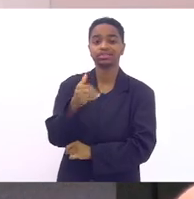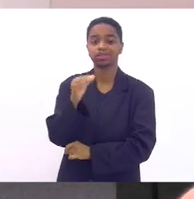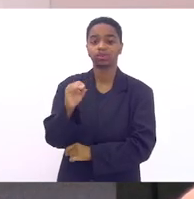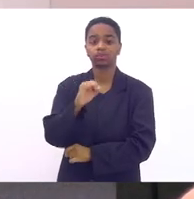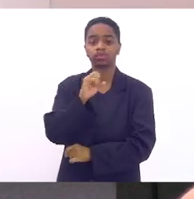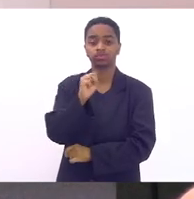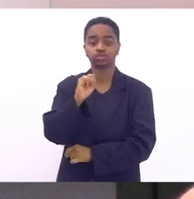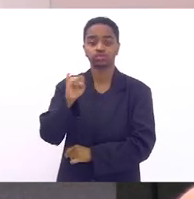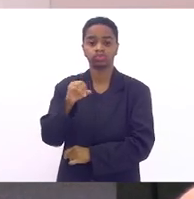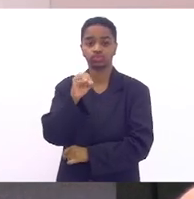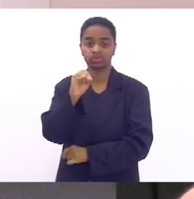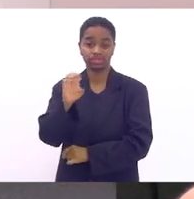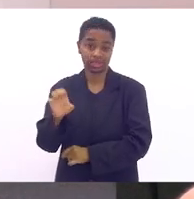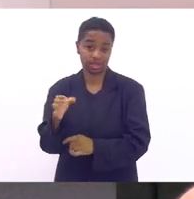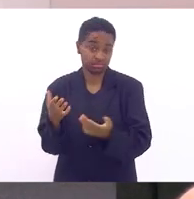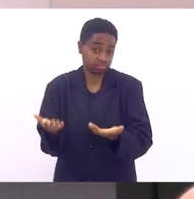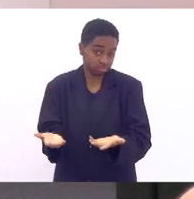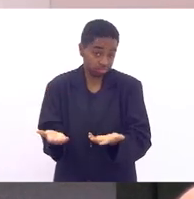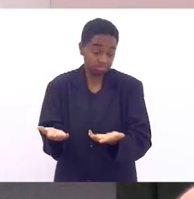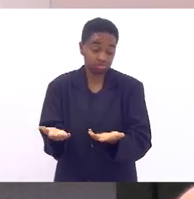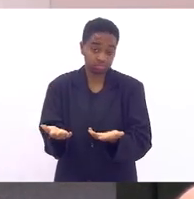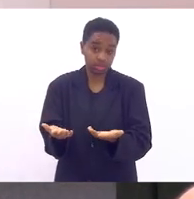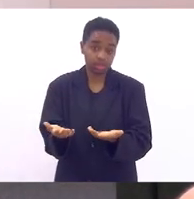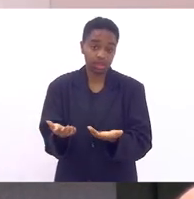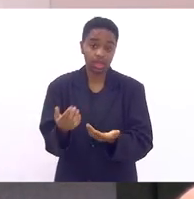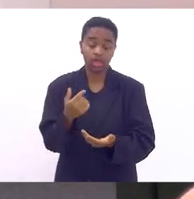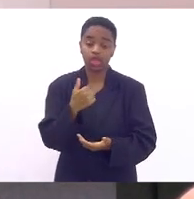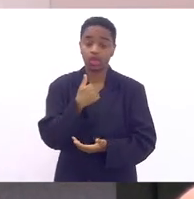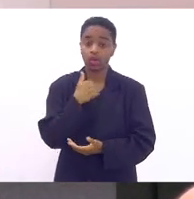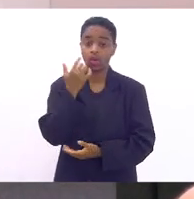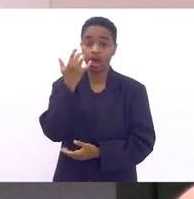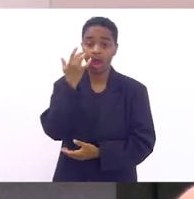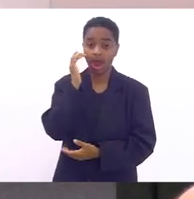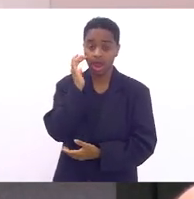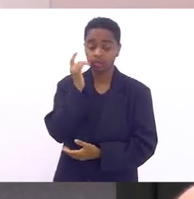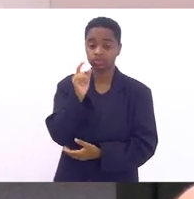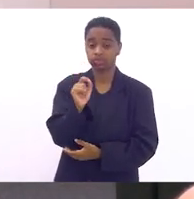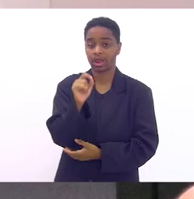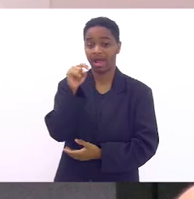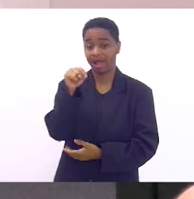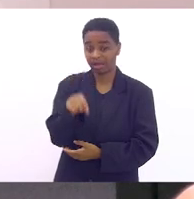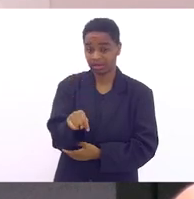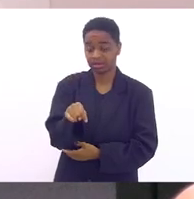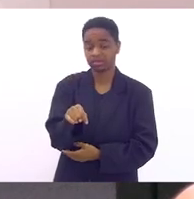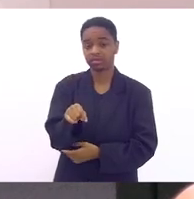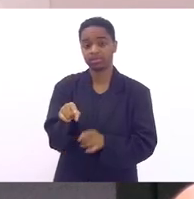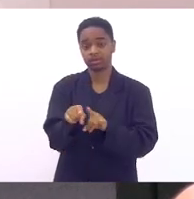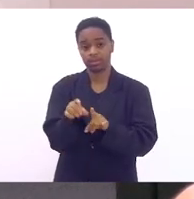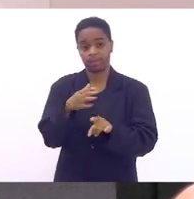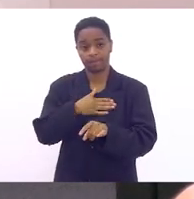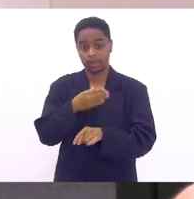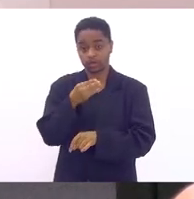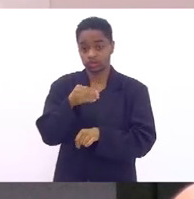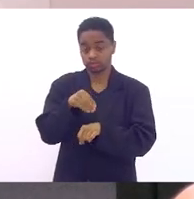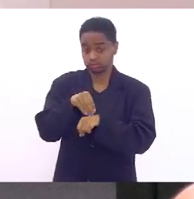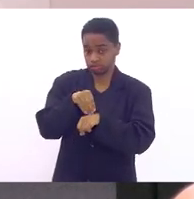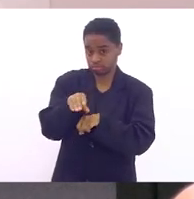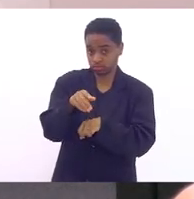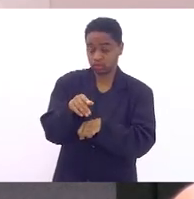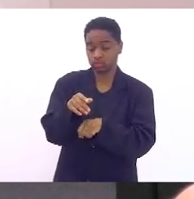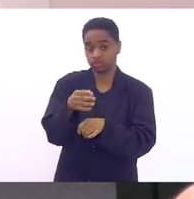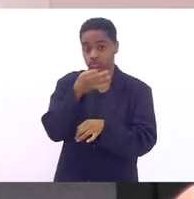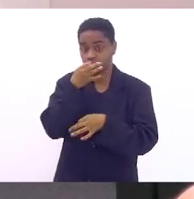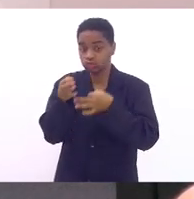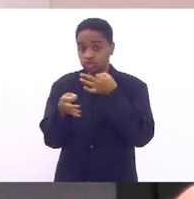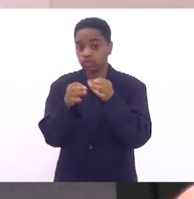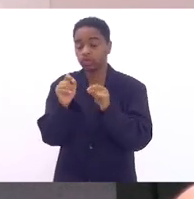especificamente lá então o que eu acho que essa casa e aí como sugestão devia promover é